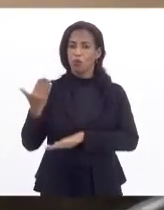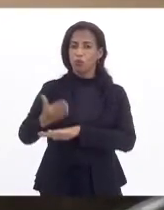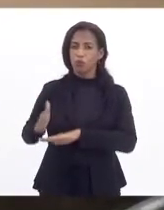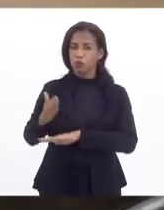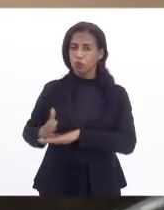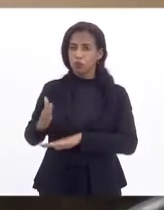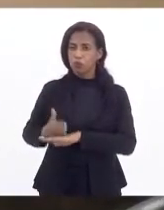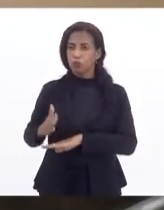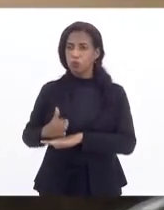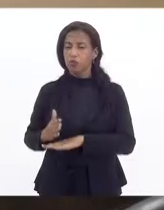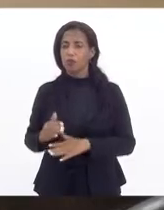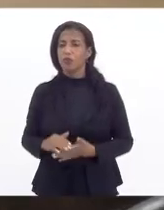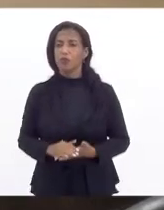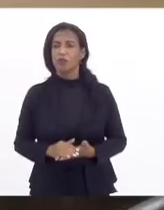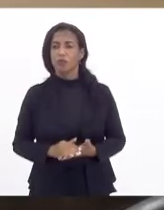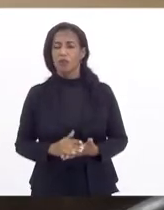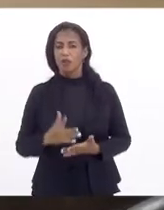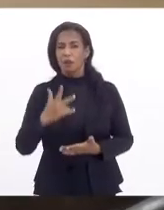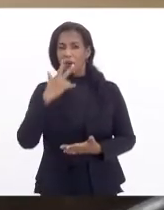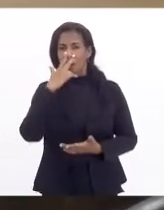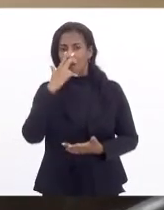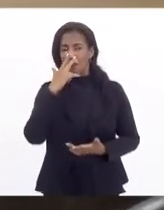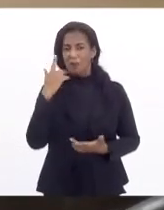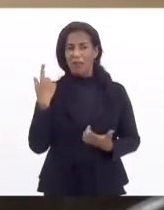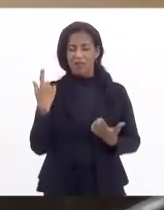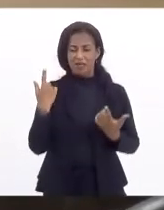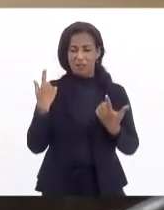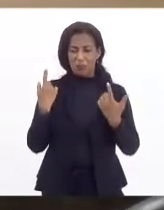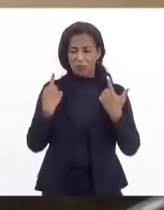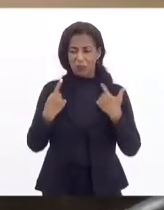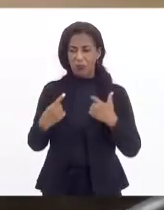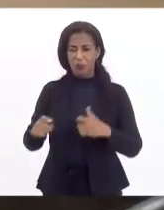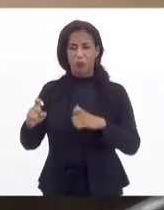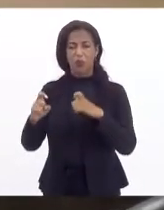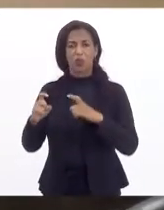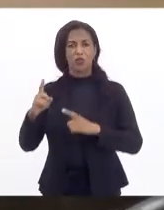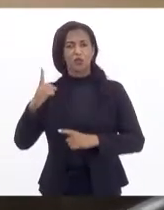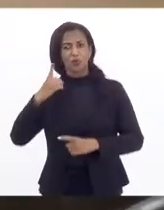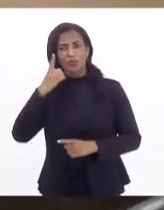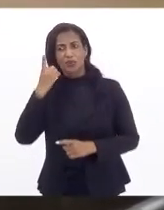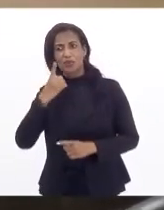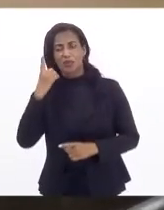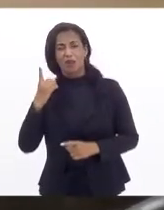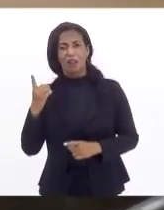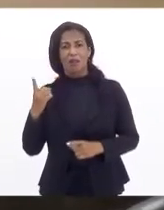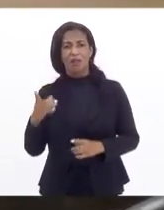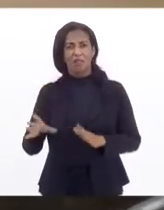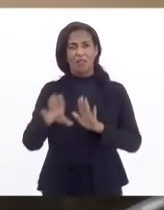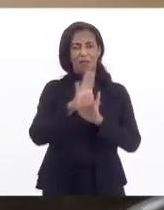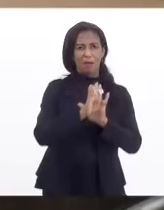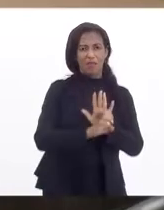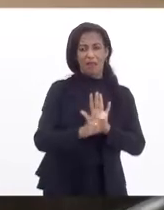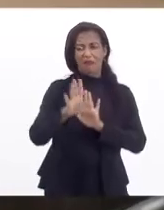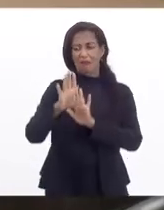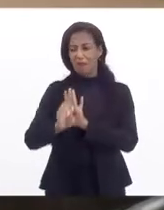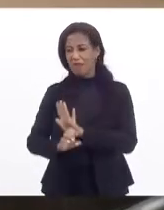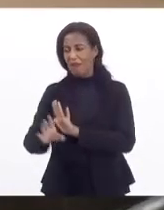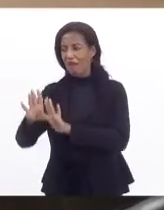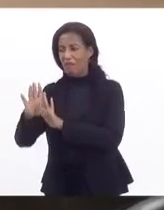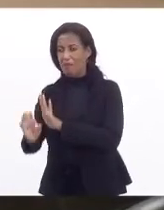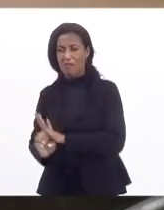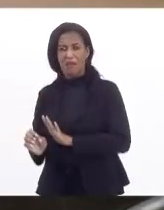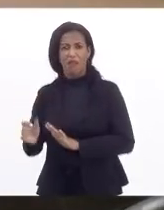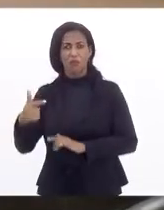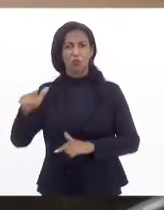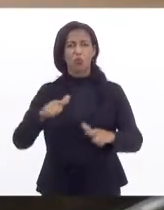muito... agressiva legislativamente falando, de um deputado emendar projeto do outro, etc.,